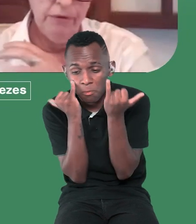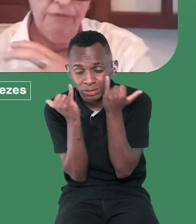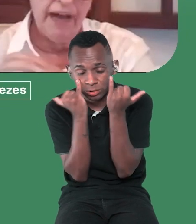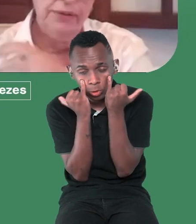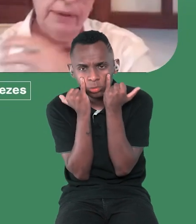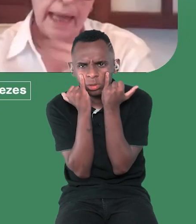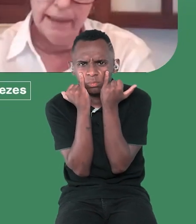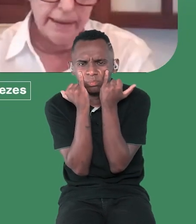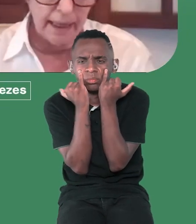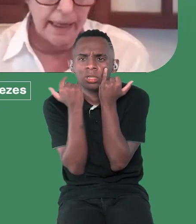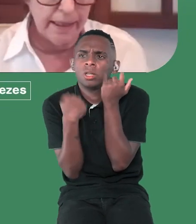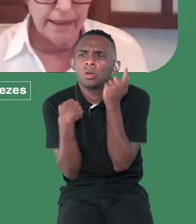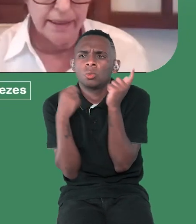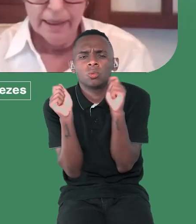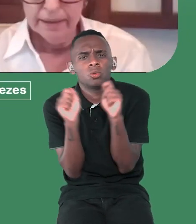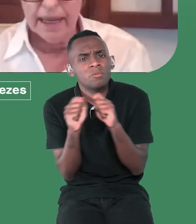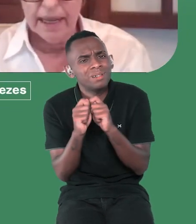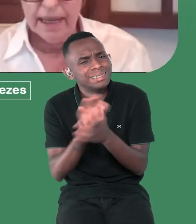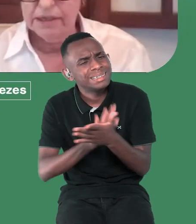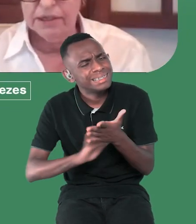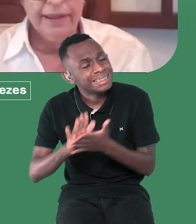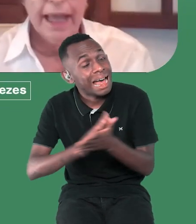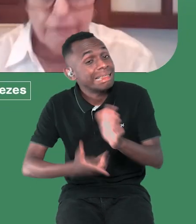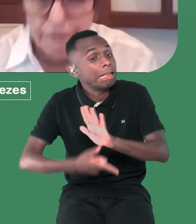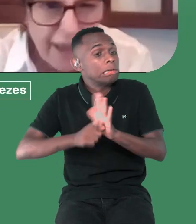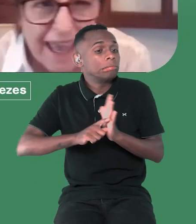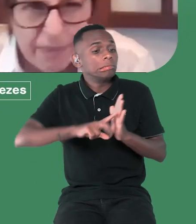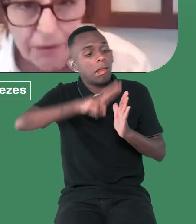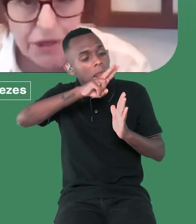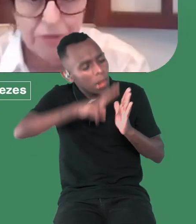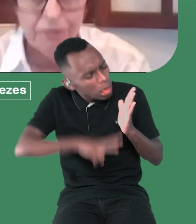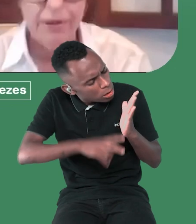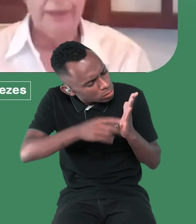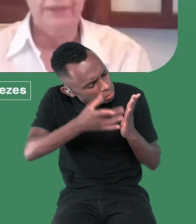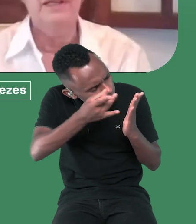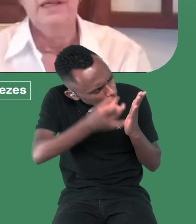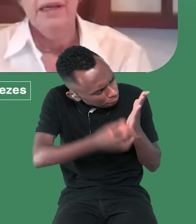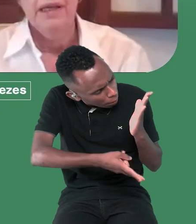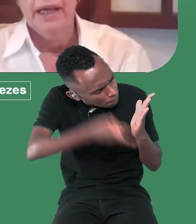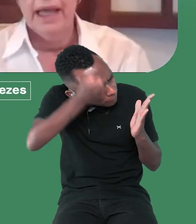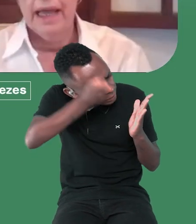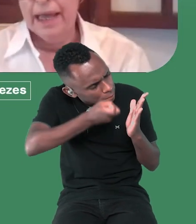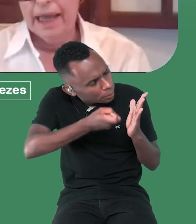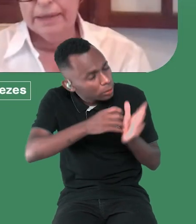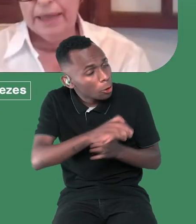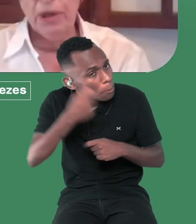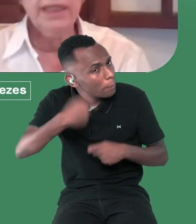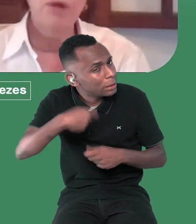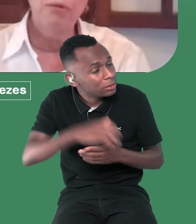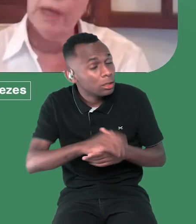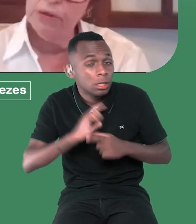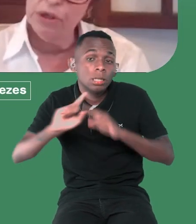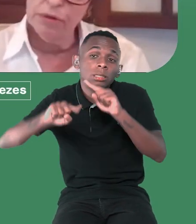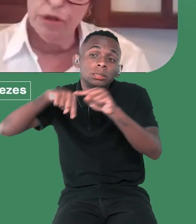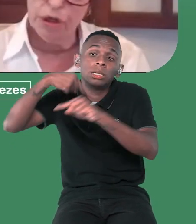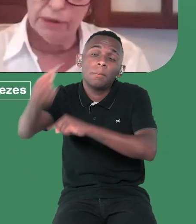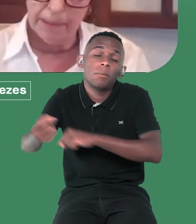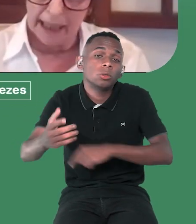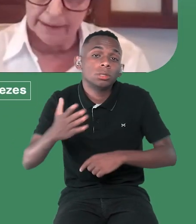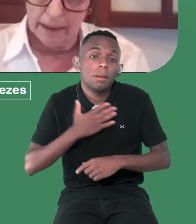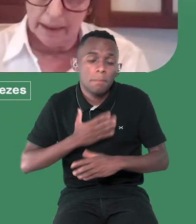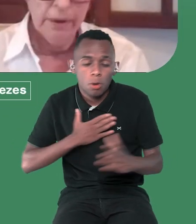pássaro. E aí a Silvana me chega com esse passarinho, né? Que o brilho de vidro nas penas,